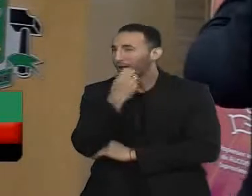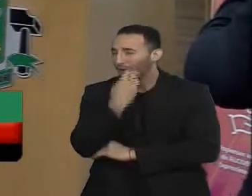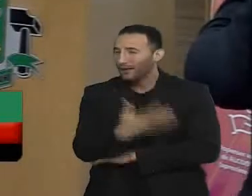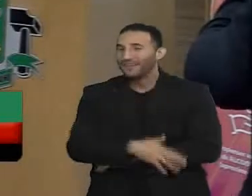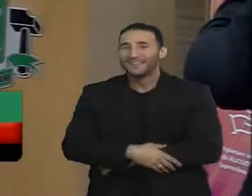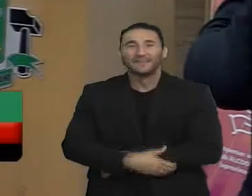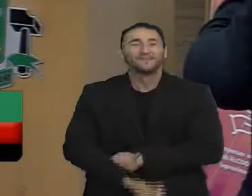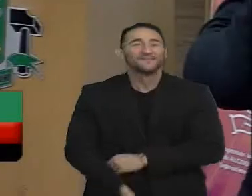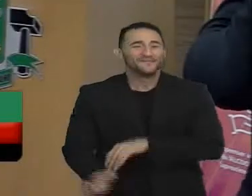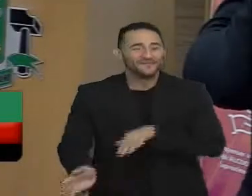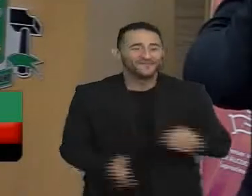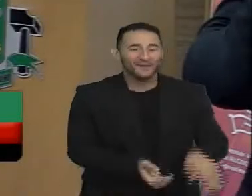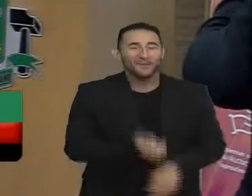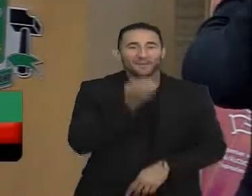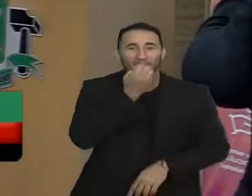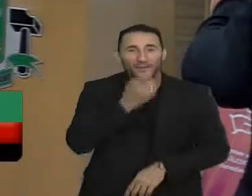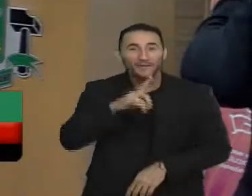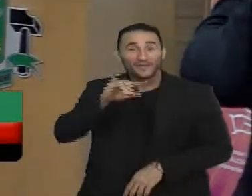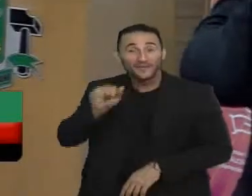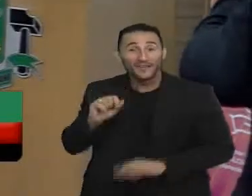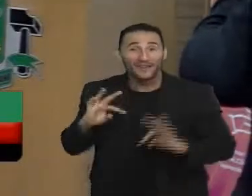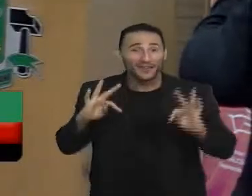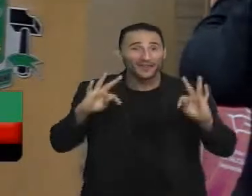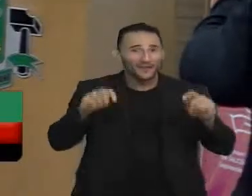Bom dia a todos. Acho que